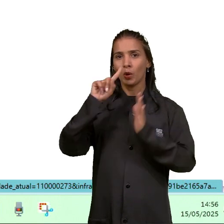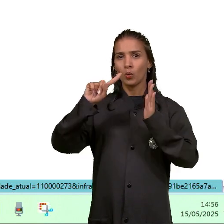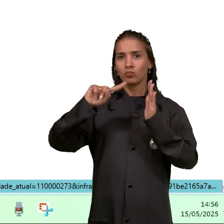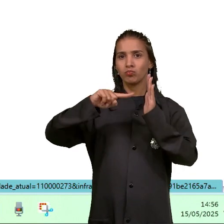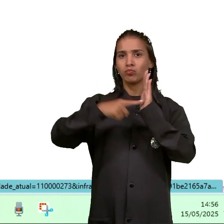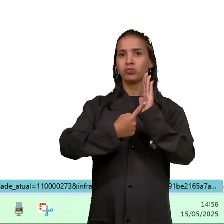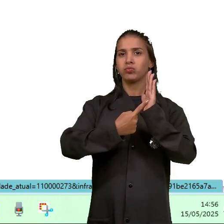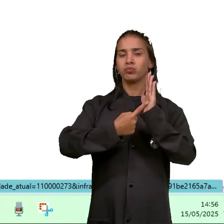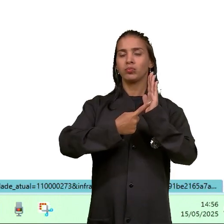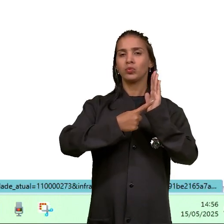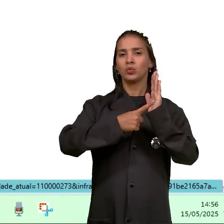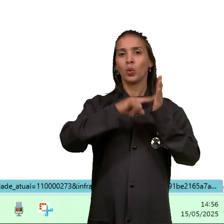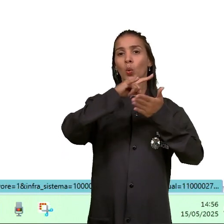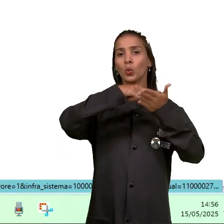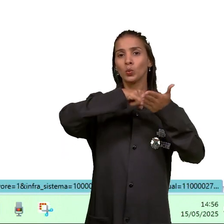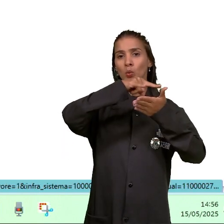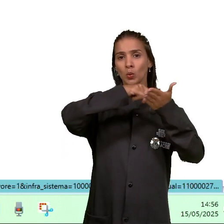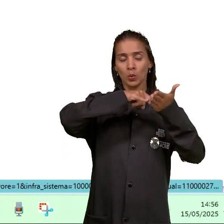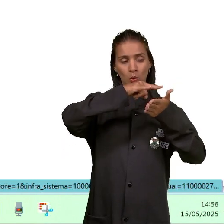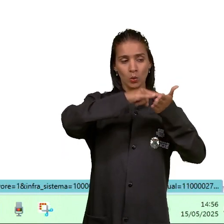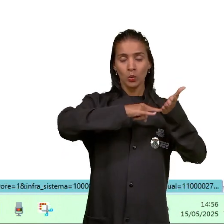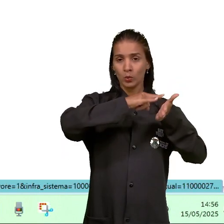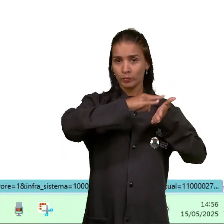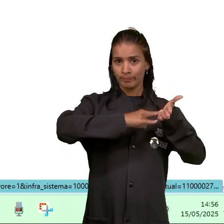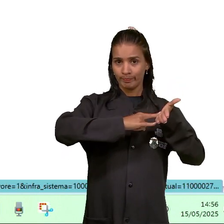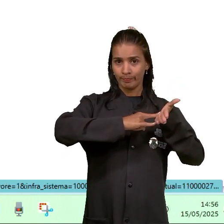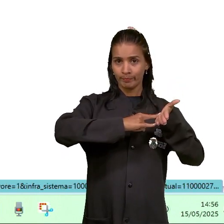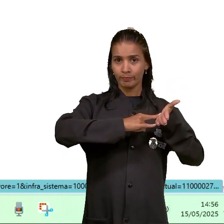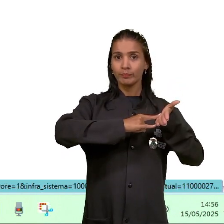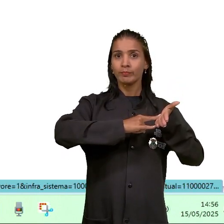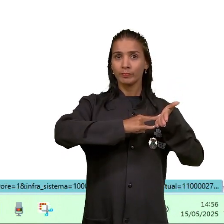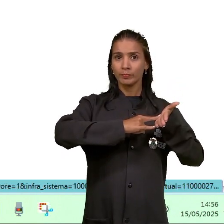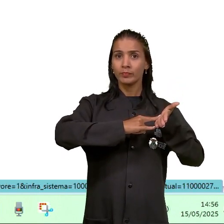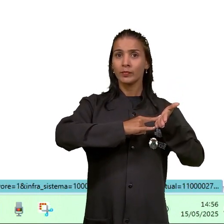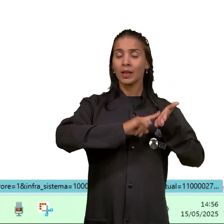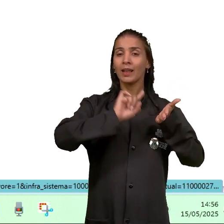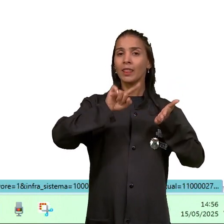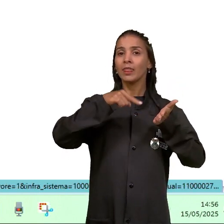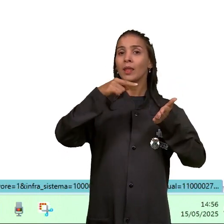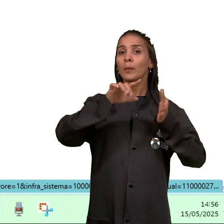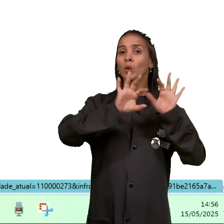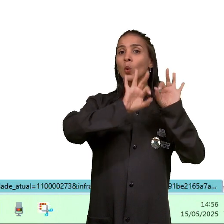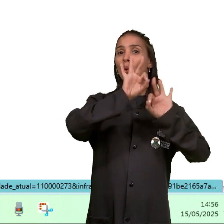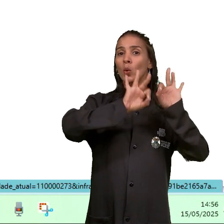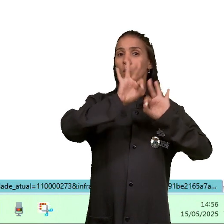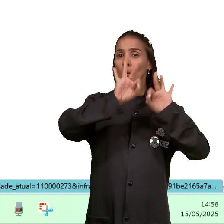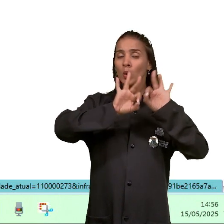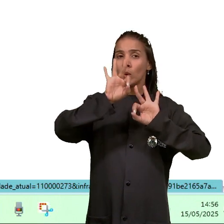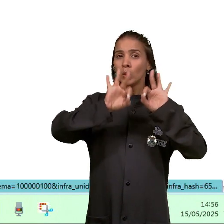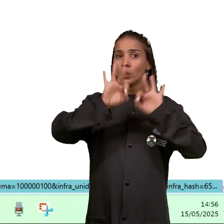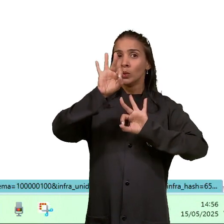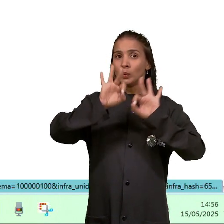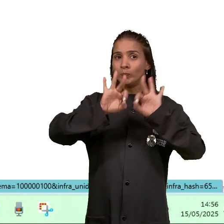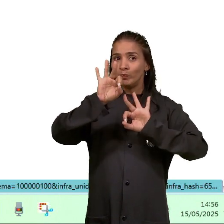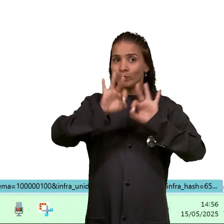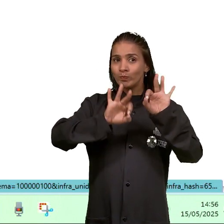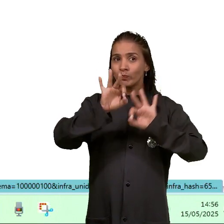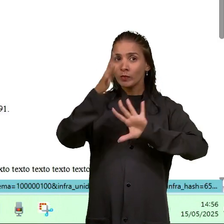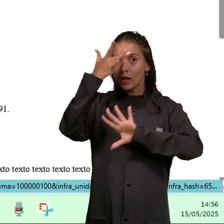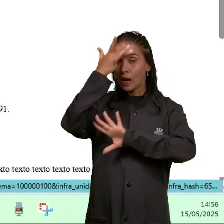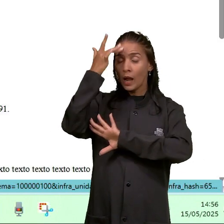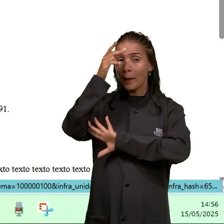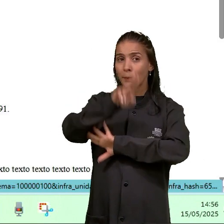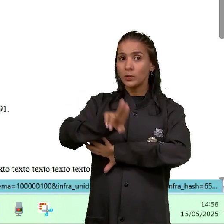cliquei em cima do processo e cliquei aqui, ó, em gerenciar disponibilização e acesso externo. Mas eu também posso fazer isso, ó, clicando no